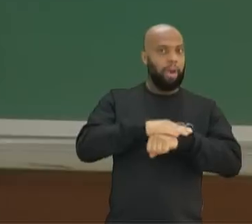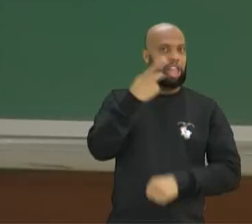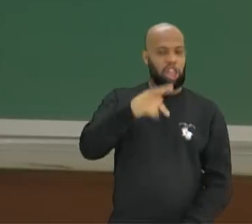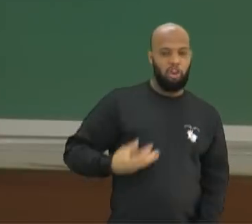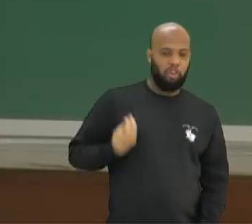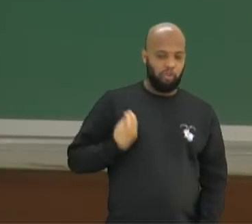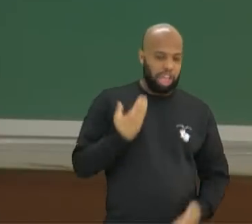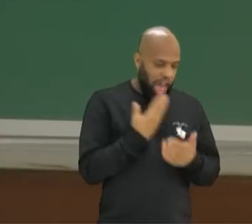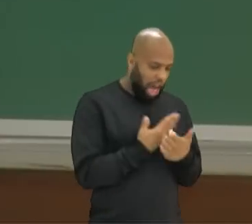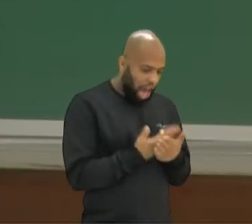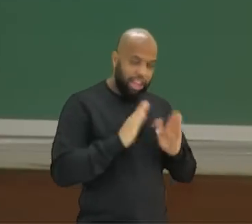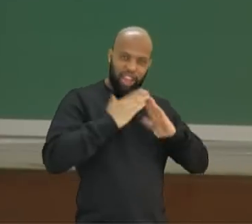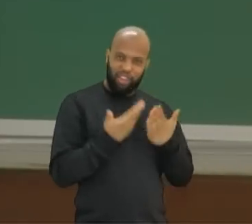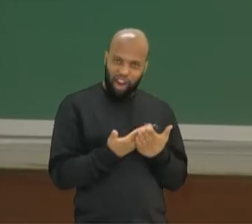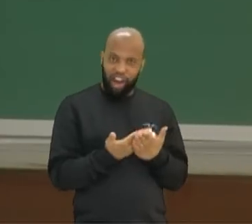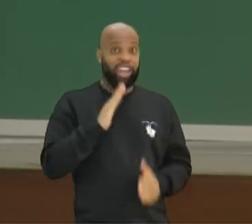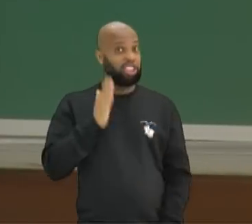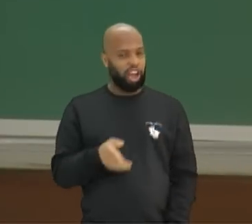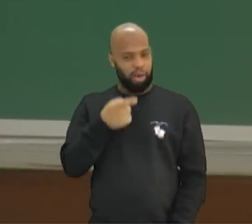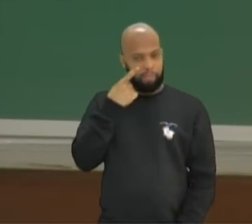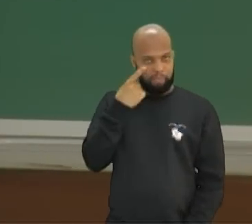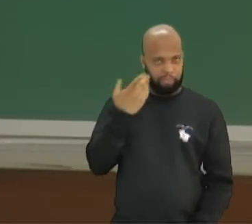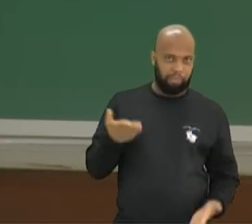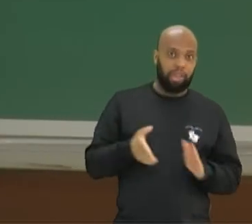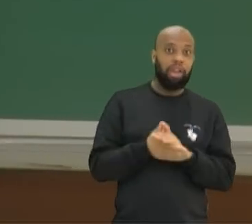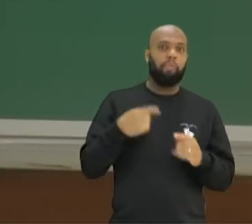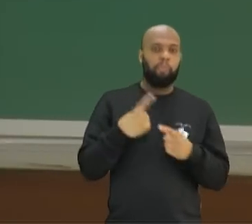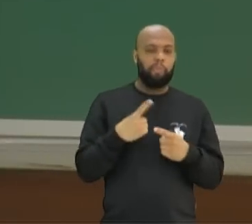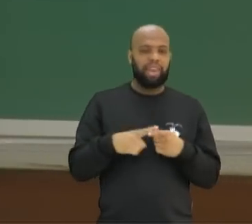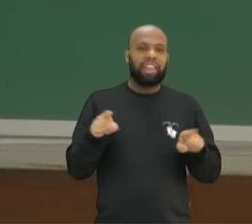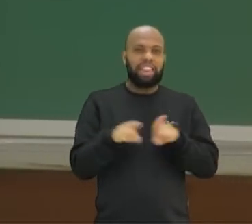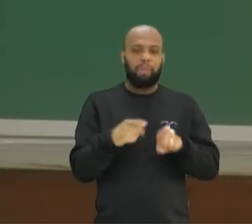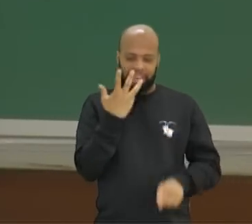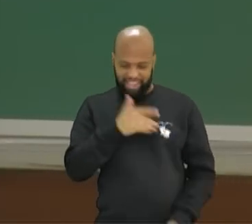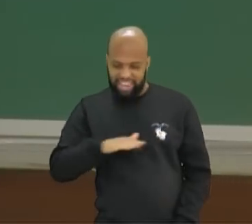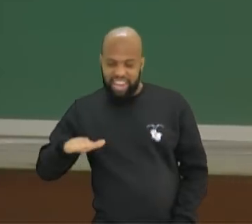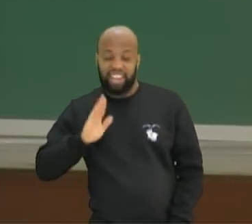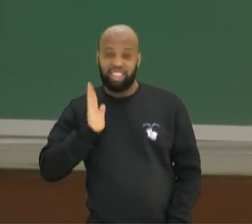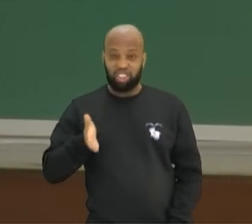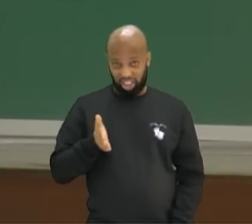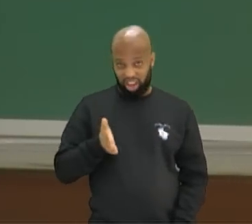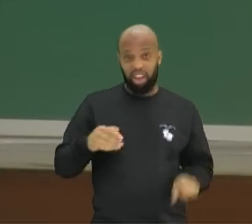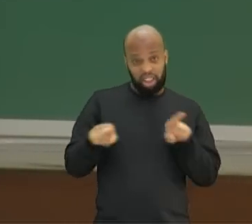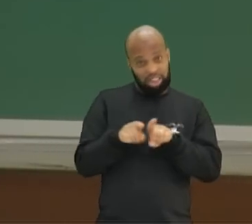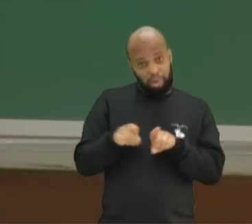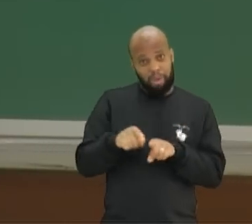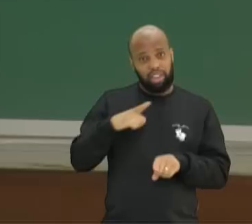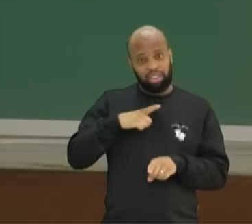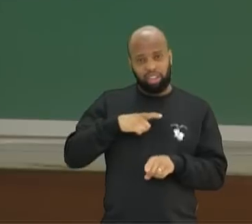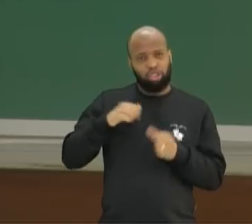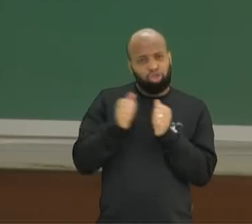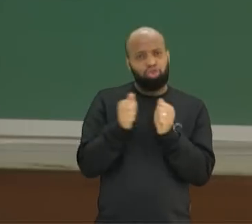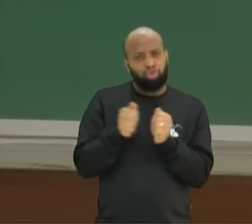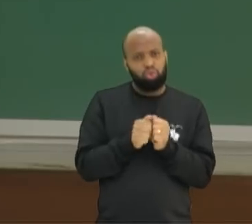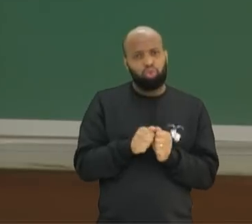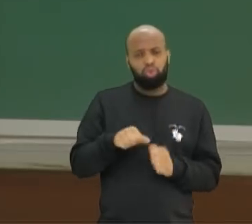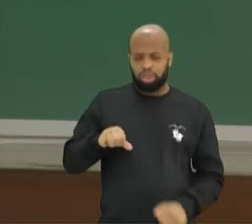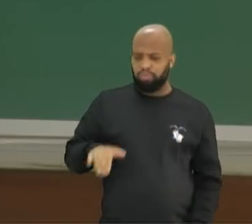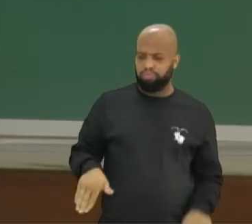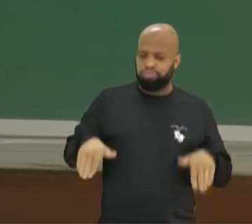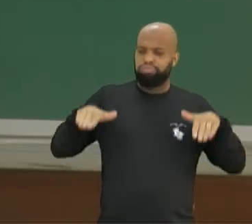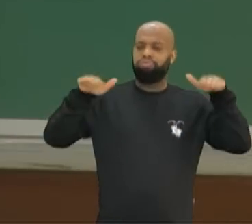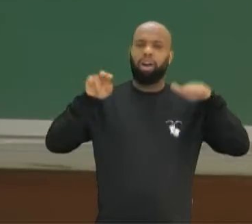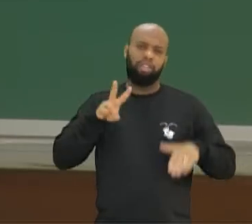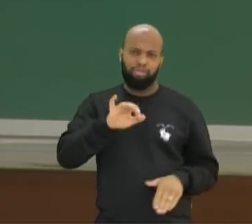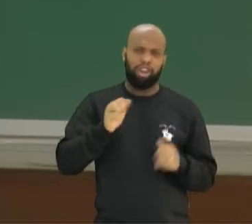vida escolar de vocês, principalmente quando vocês são menores, mas também a gente acaba trazendo esses gêneros quando vocês